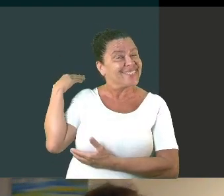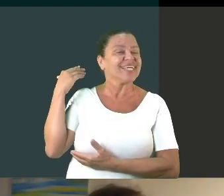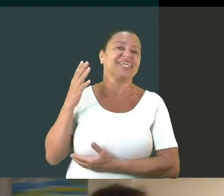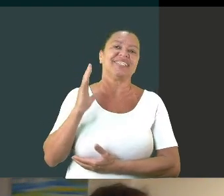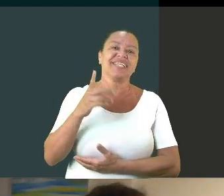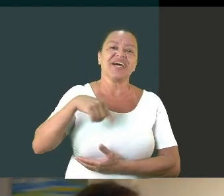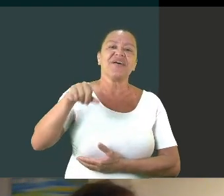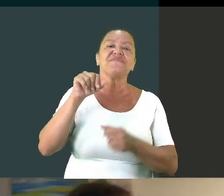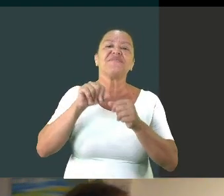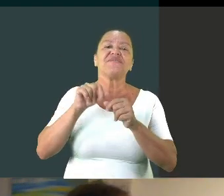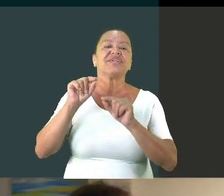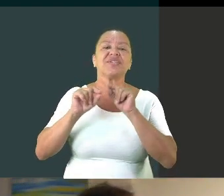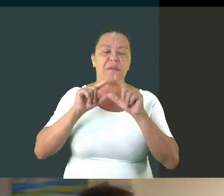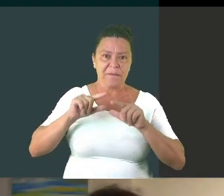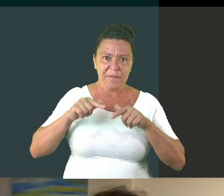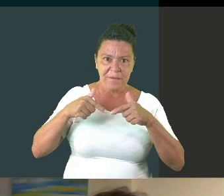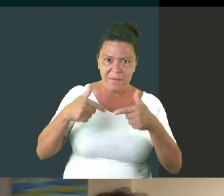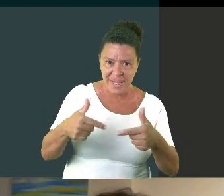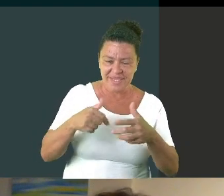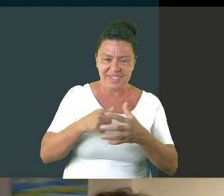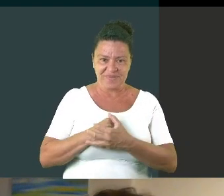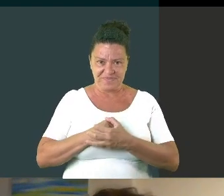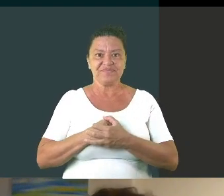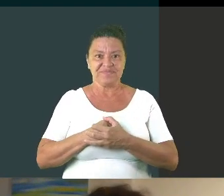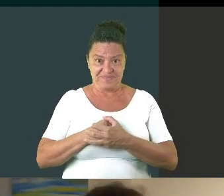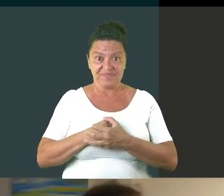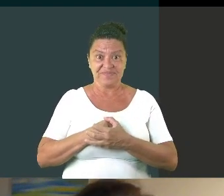fazer a